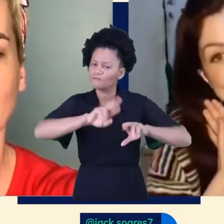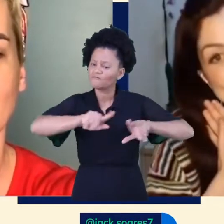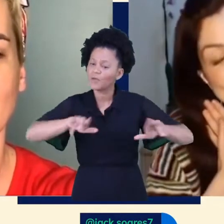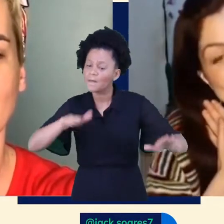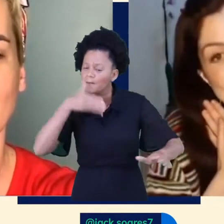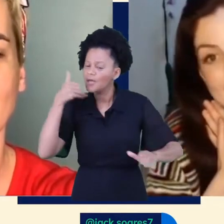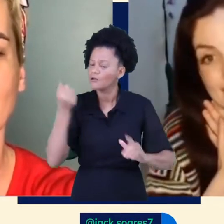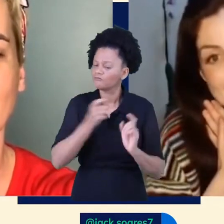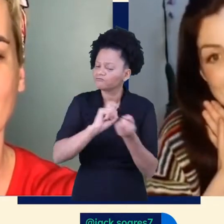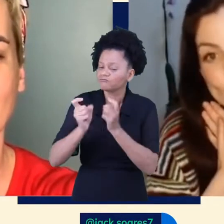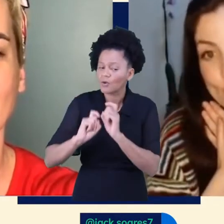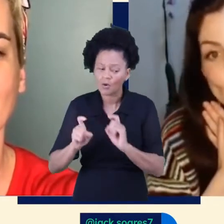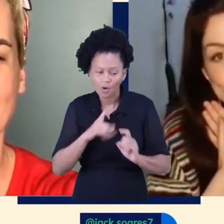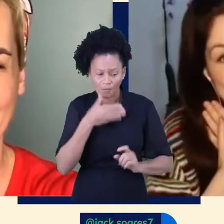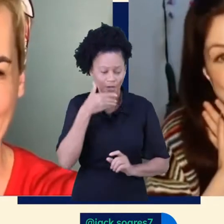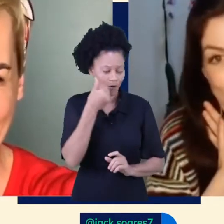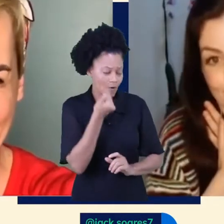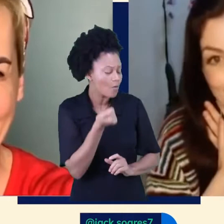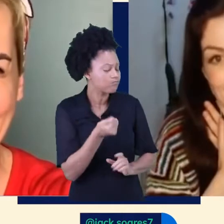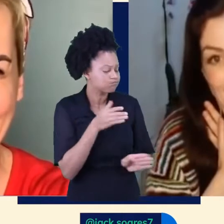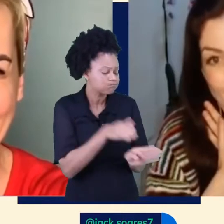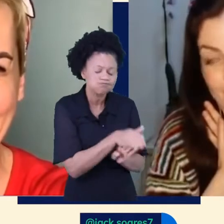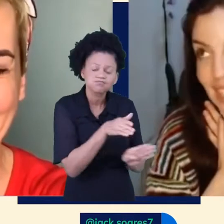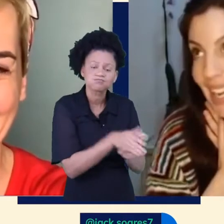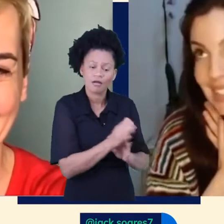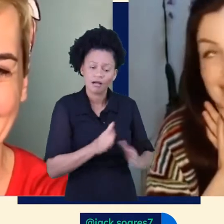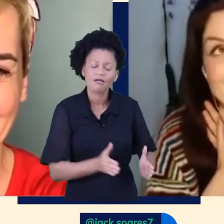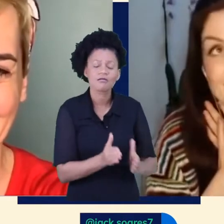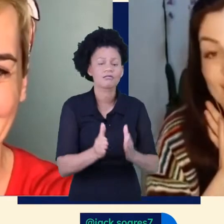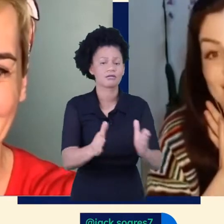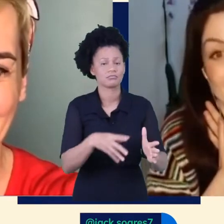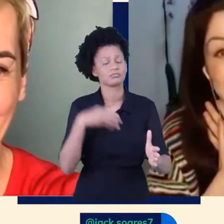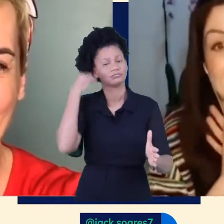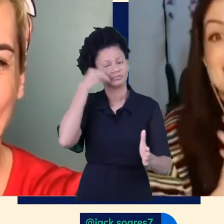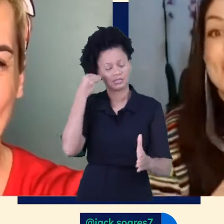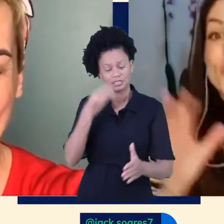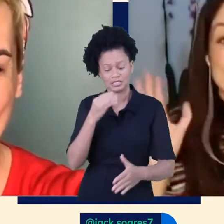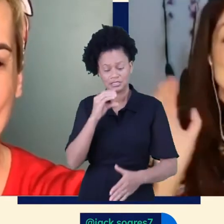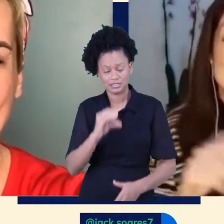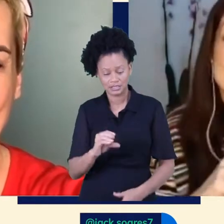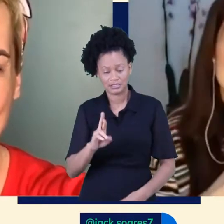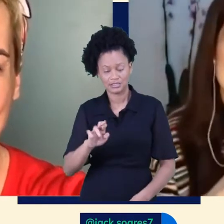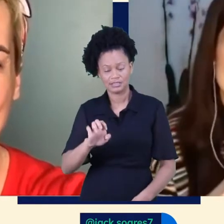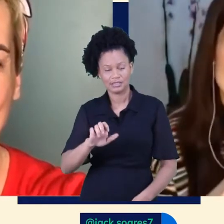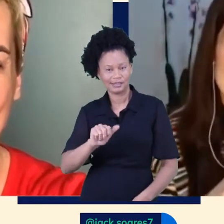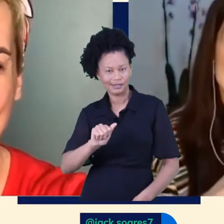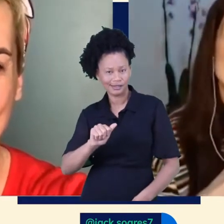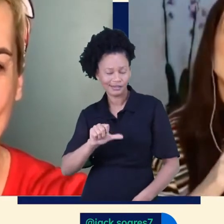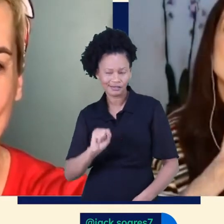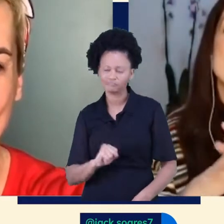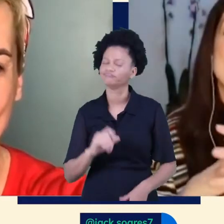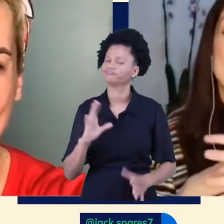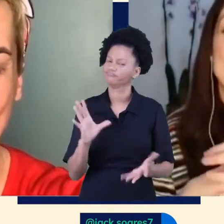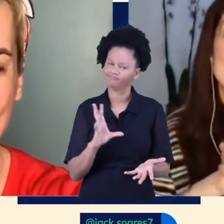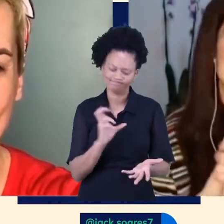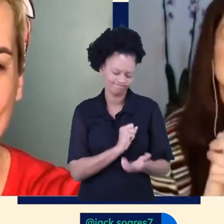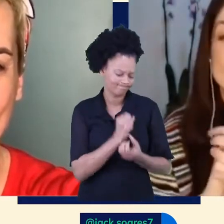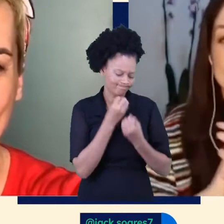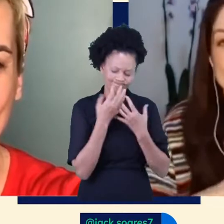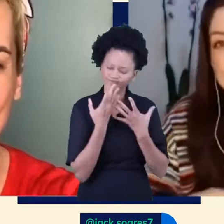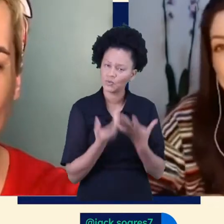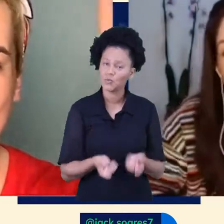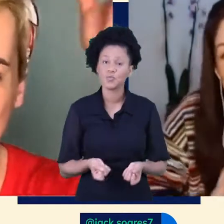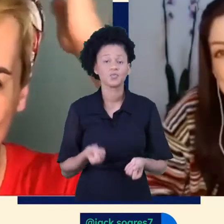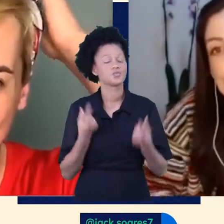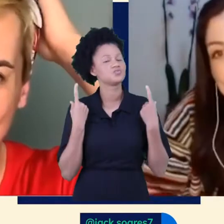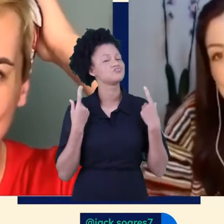experiência que eu tenho com os CREAS é de amor total, tá? Os CREAS, assim, nossa, são profissionais capacitados e normalmente são